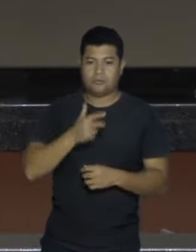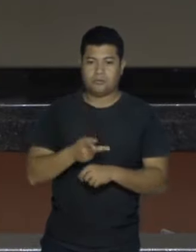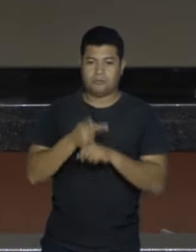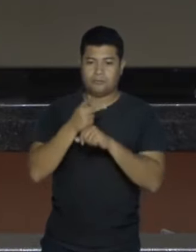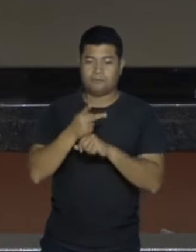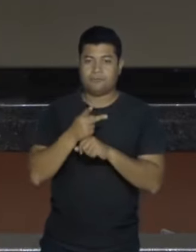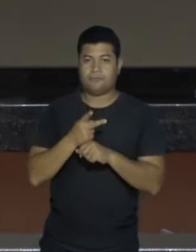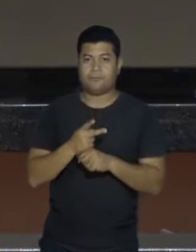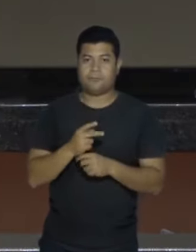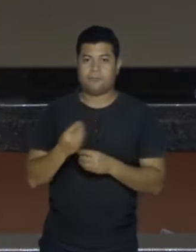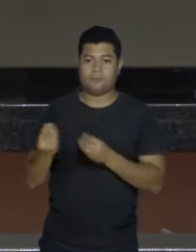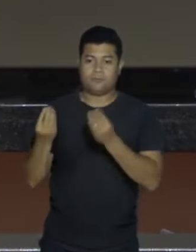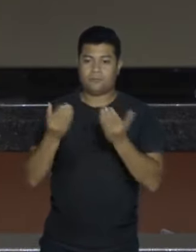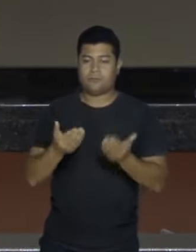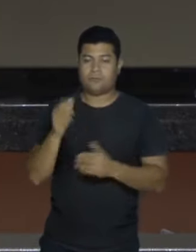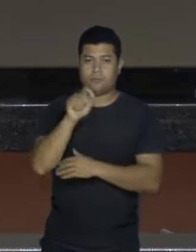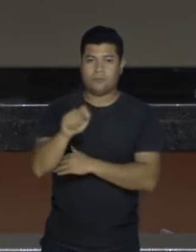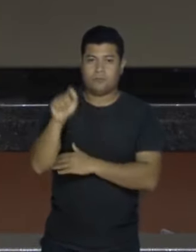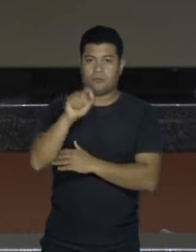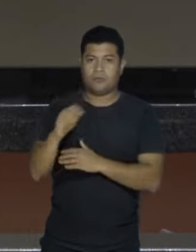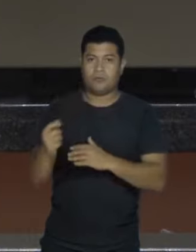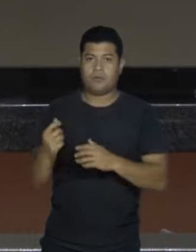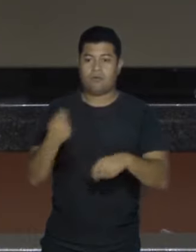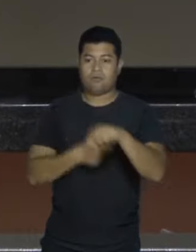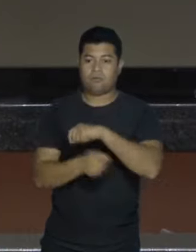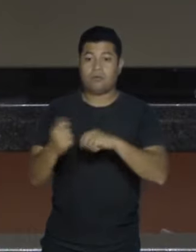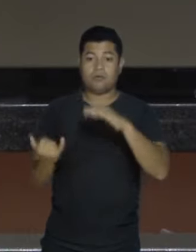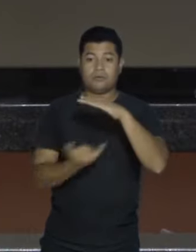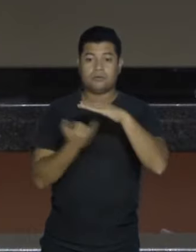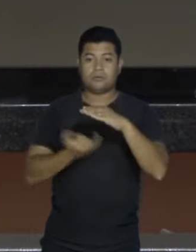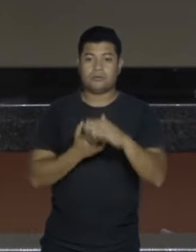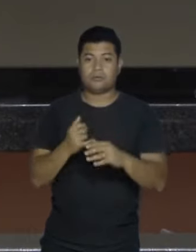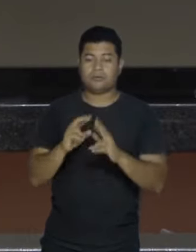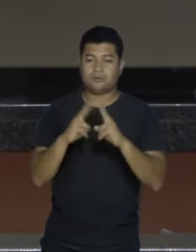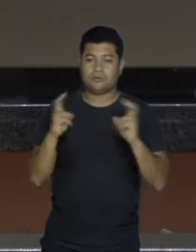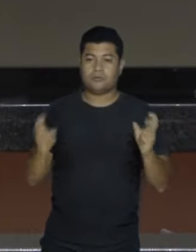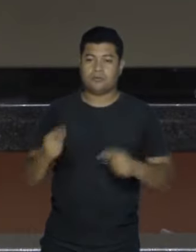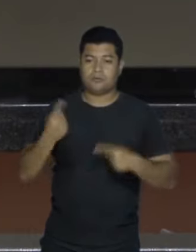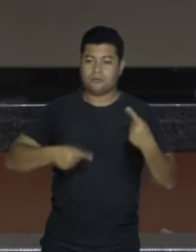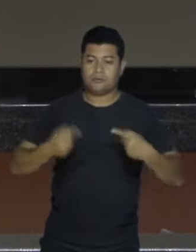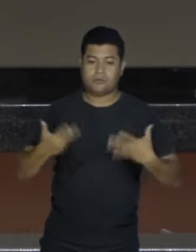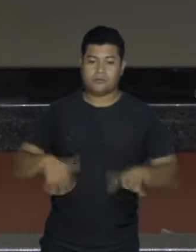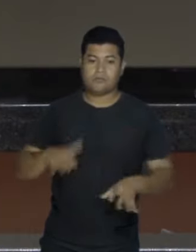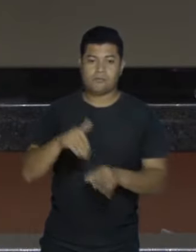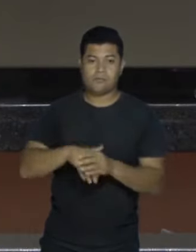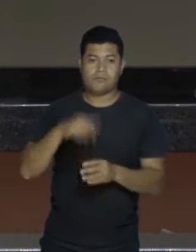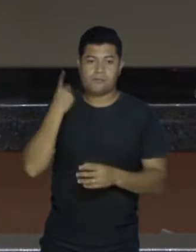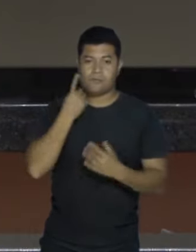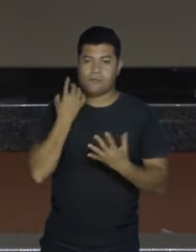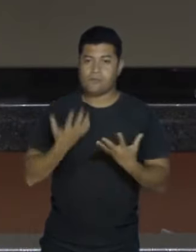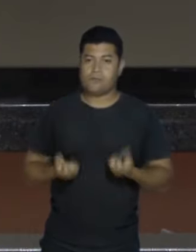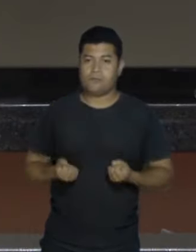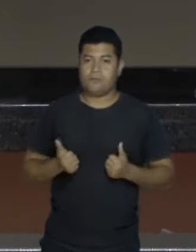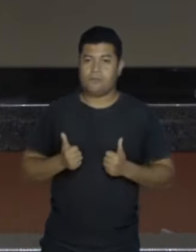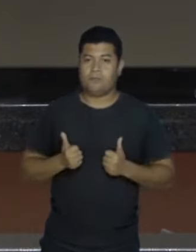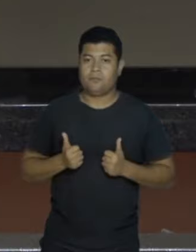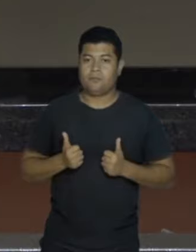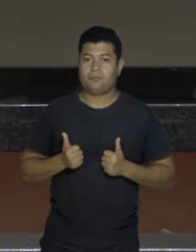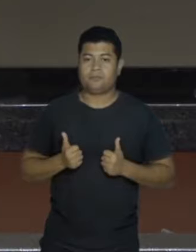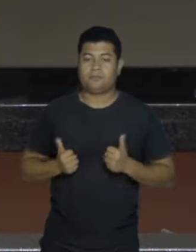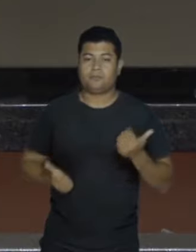pela associação comercial e industrial de Florianópolis em excursão deputados que aprovam permanece como se